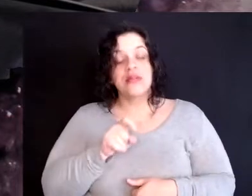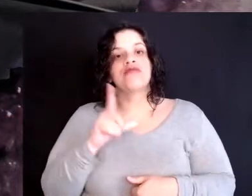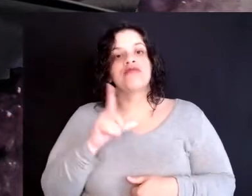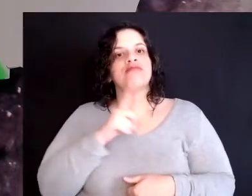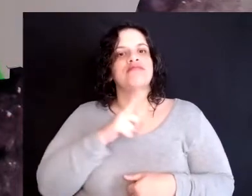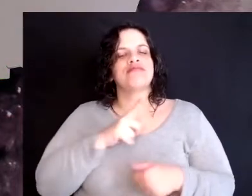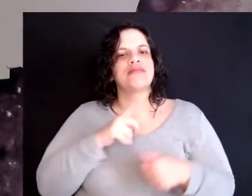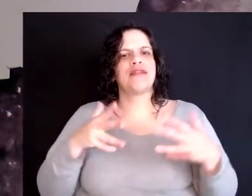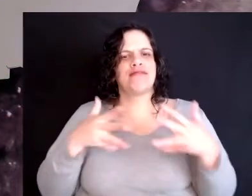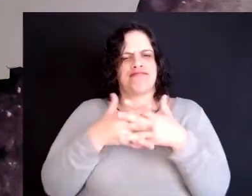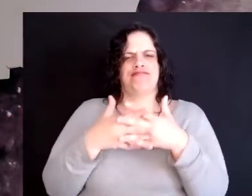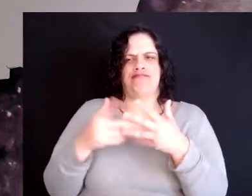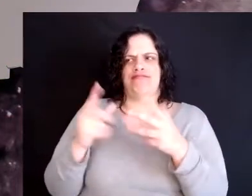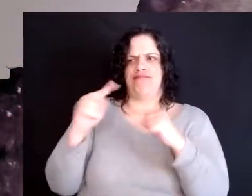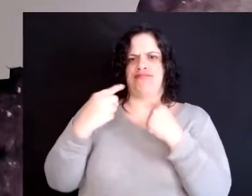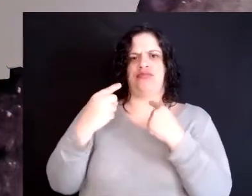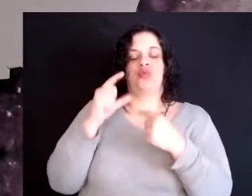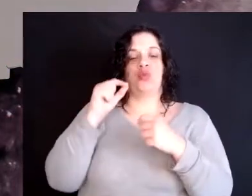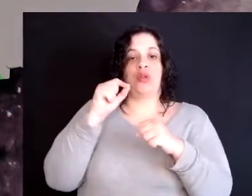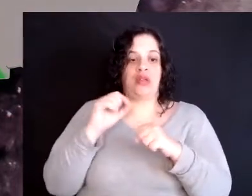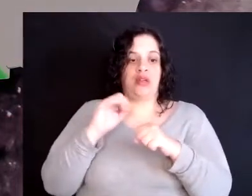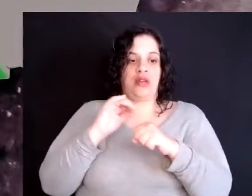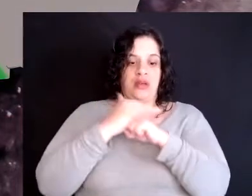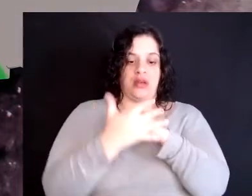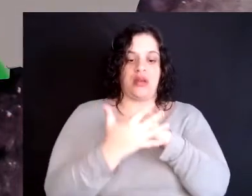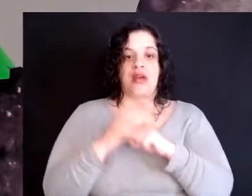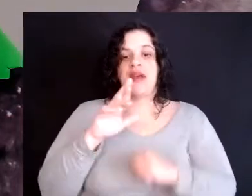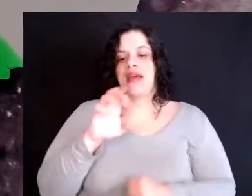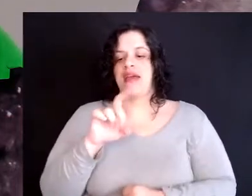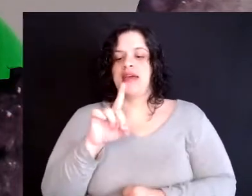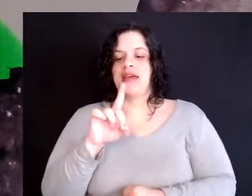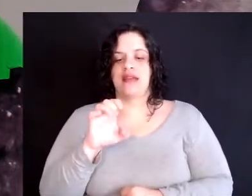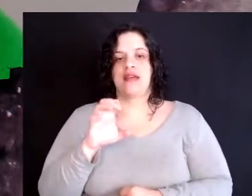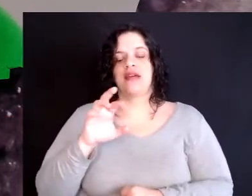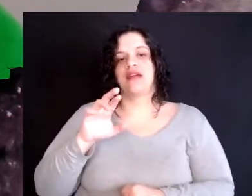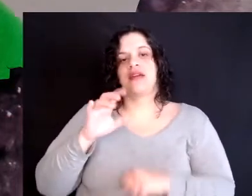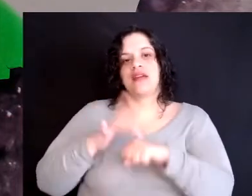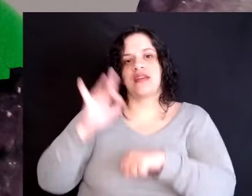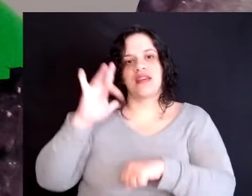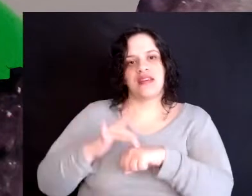quê? A rede cristalina. A rede cristalina, ela